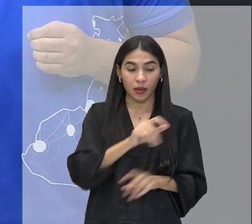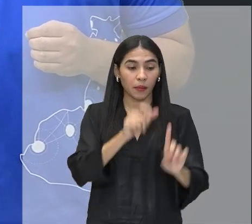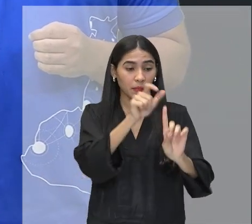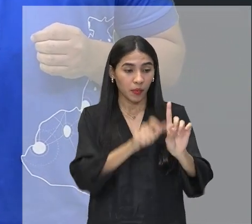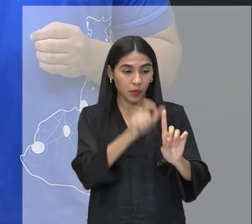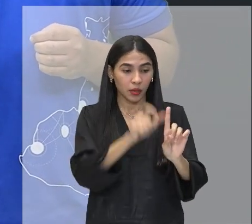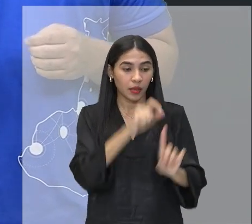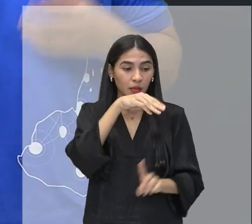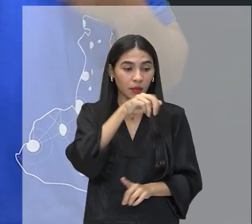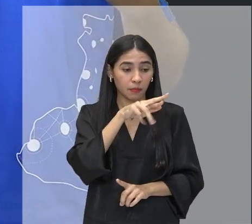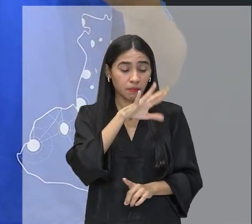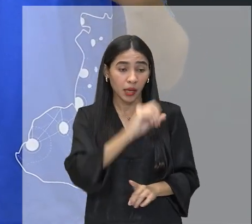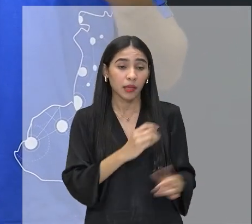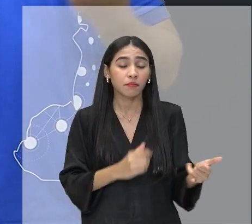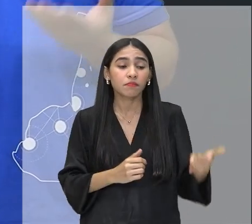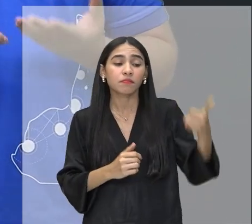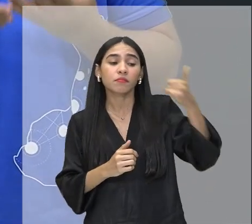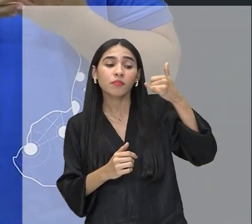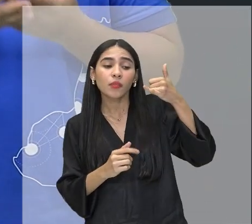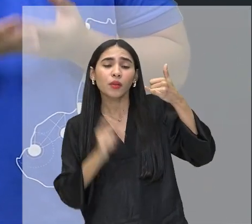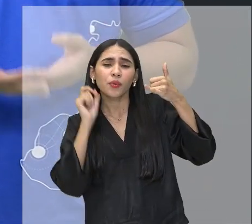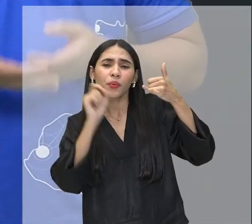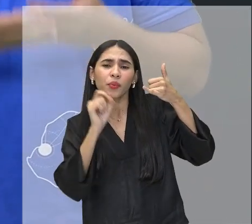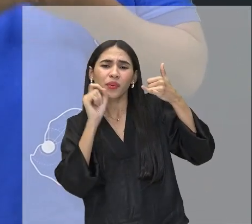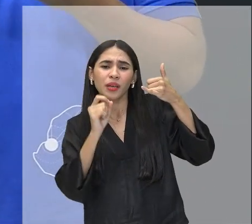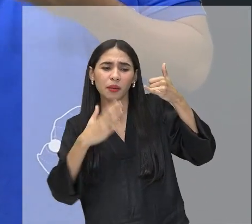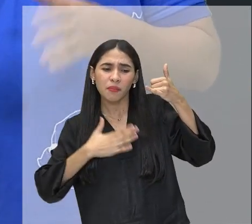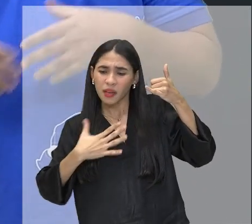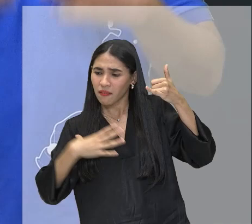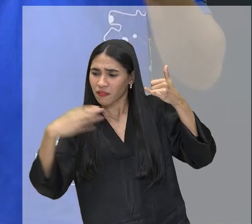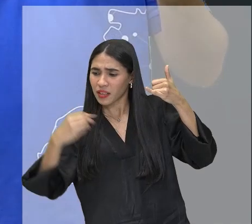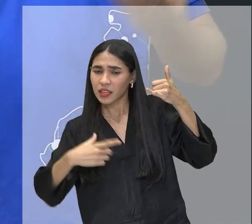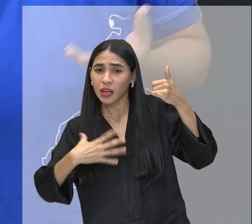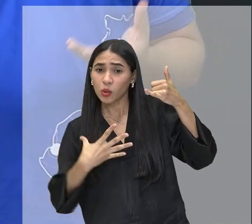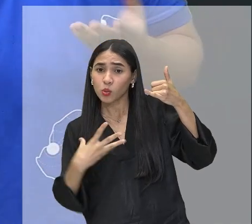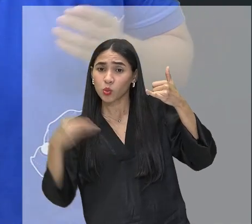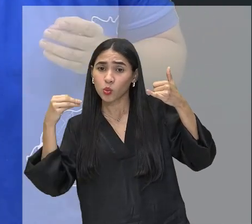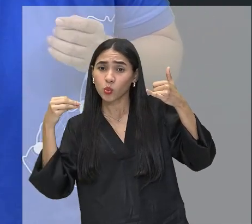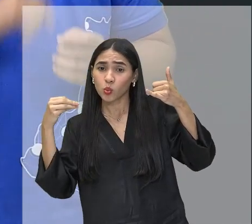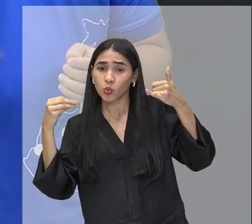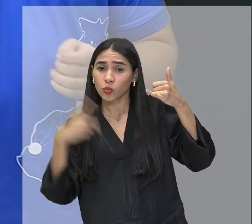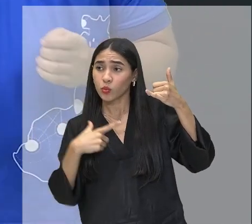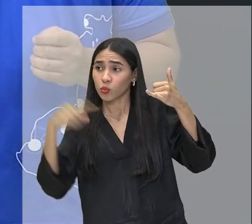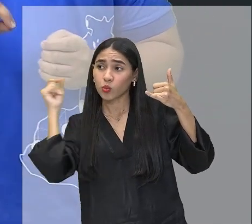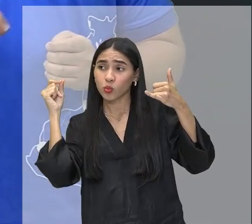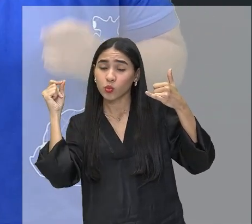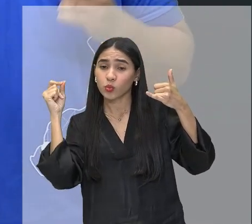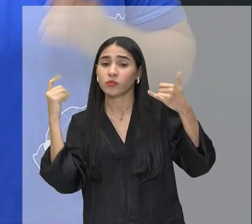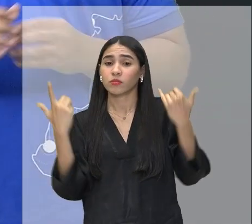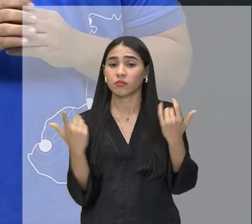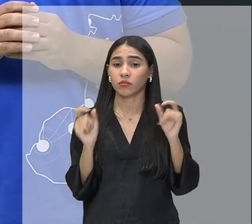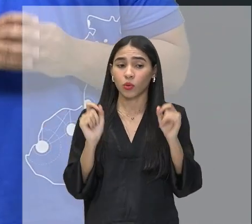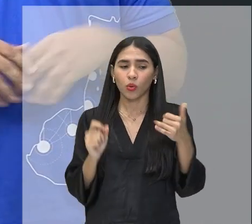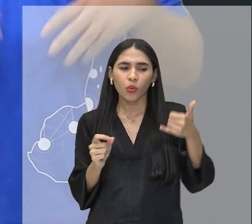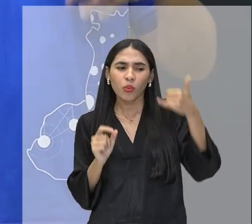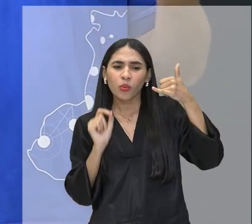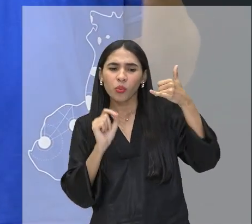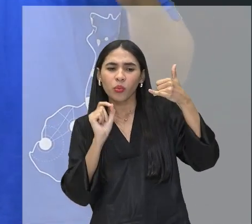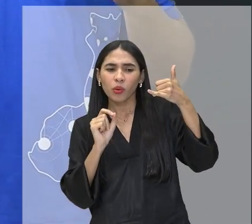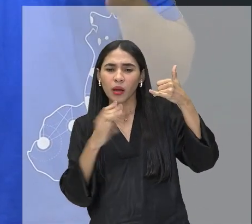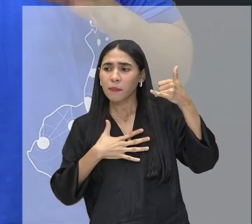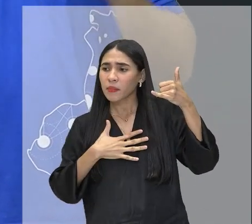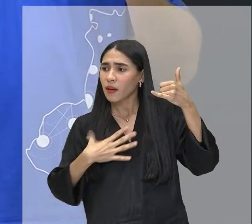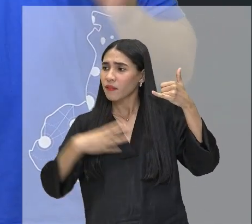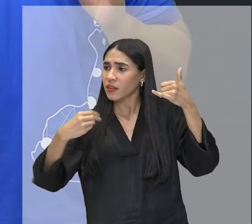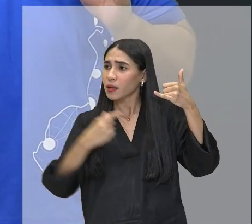a Maria, atendeu o telefone e ela diz: o quê? Minha filha sumiu, minha filha fugiu, na realidade. O quê? Minha filha fugiu?